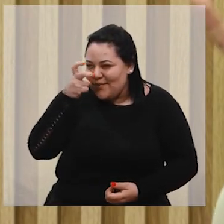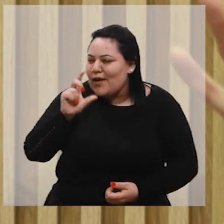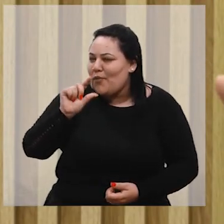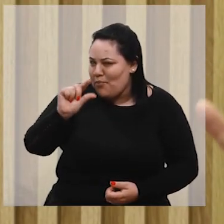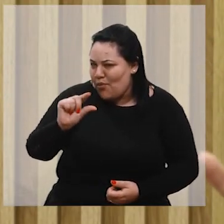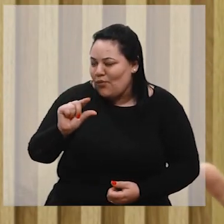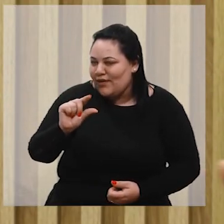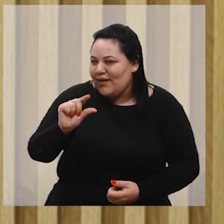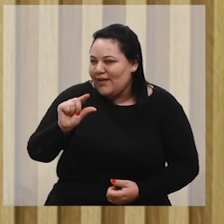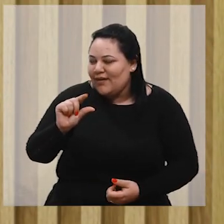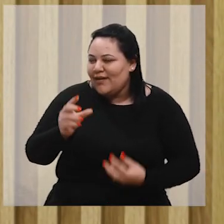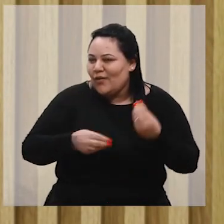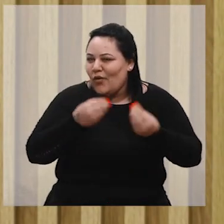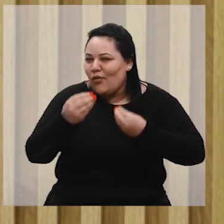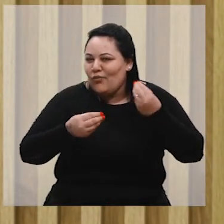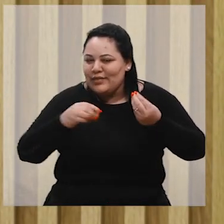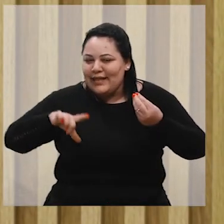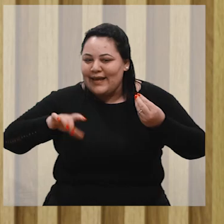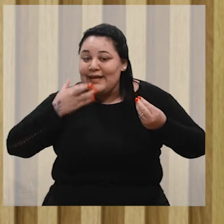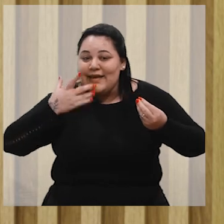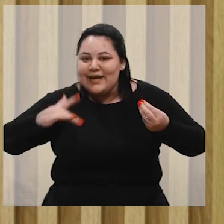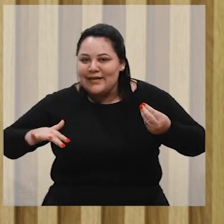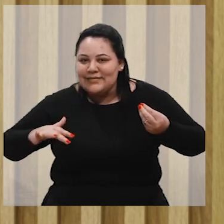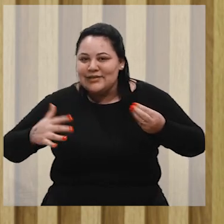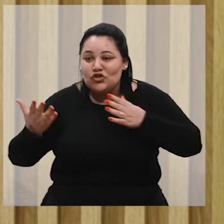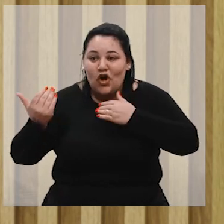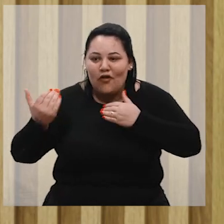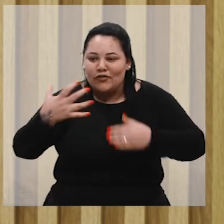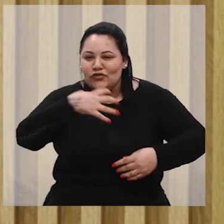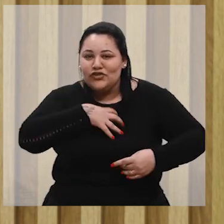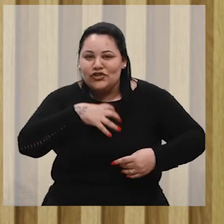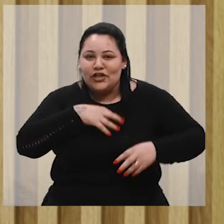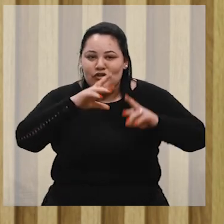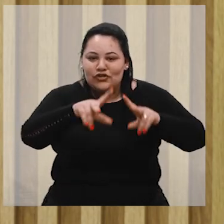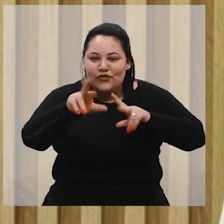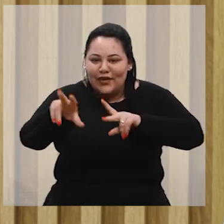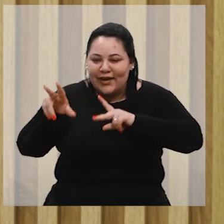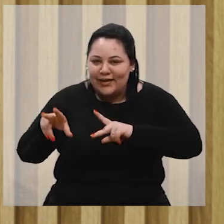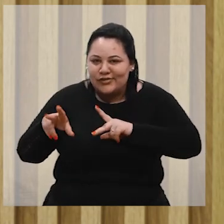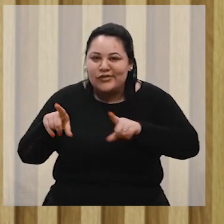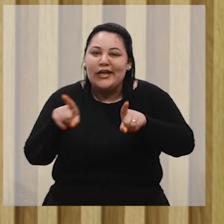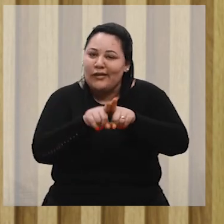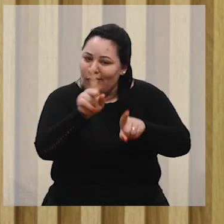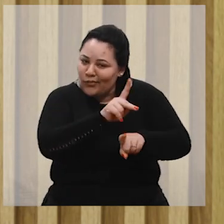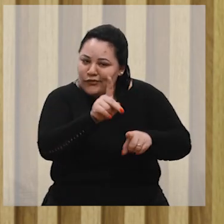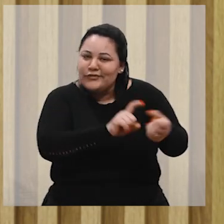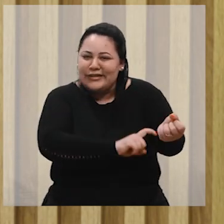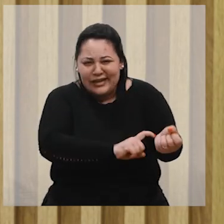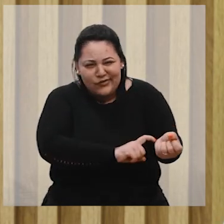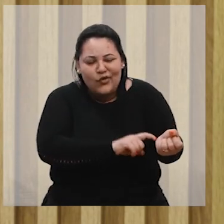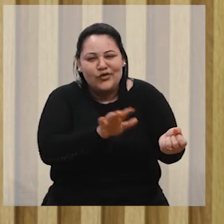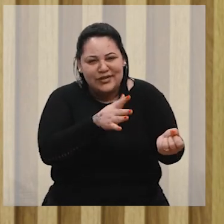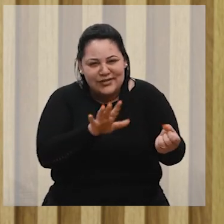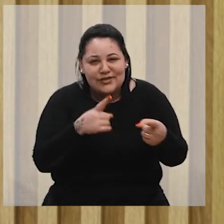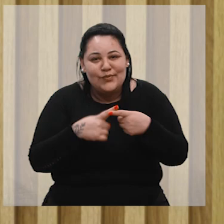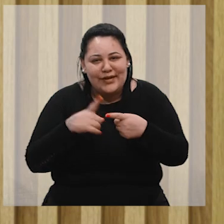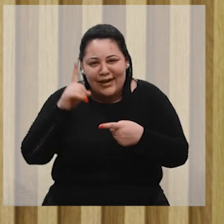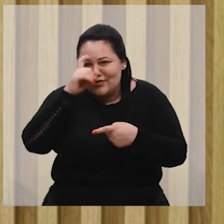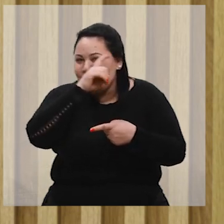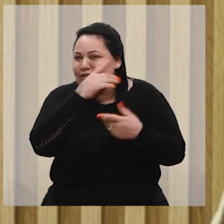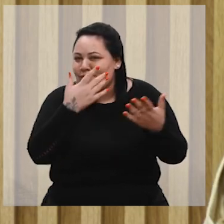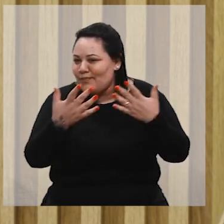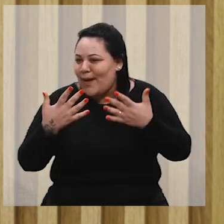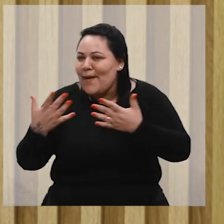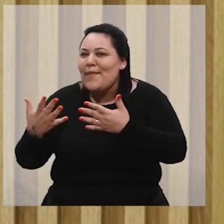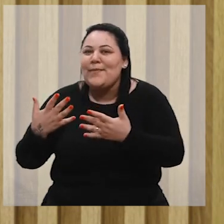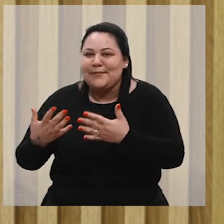Deu para perceber um pouquinho ali do quanto que a diversidade inquieta também o professor, né? Esse exercício docente